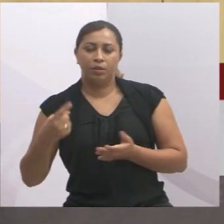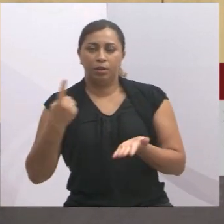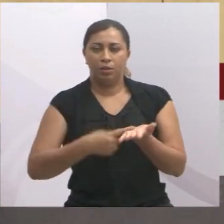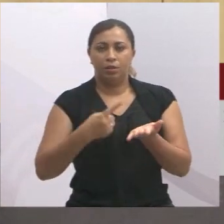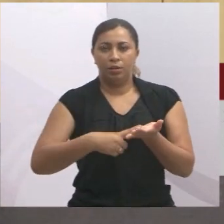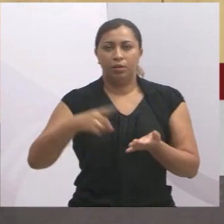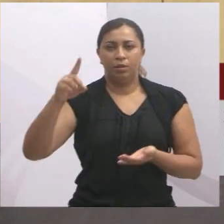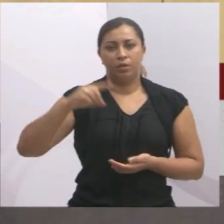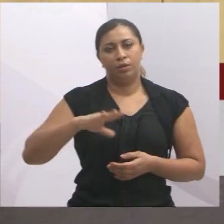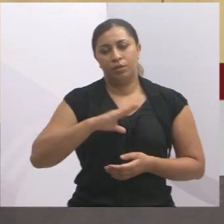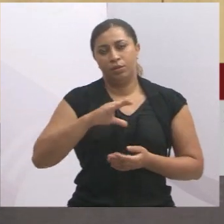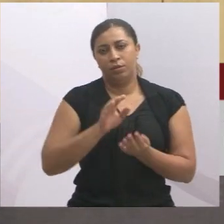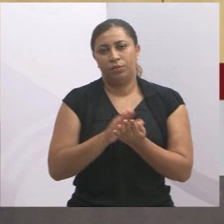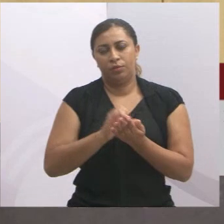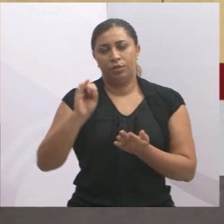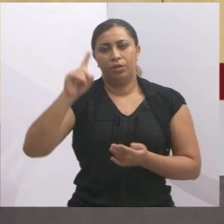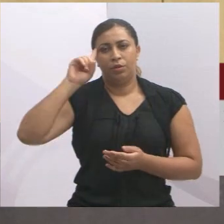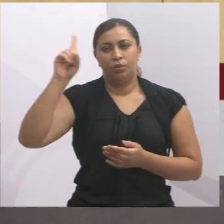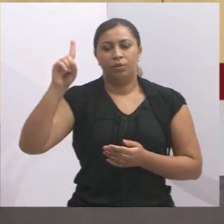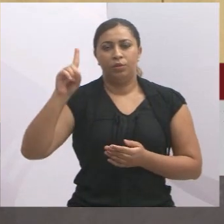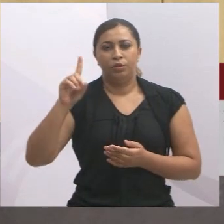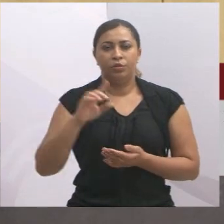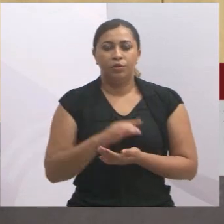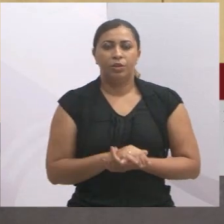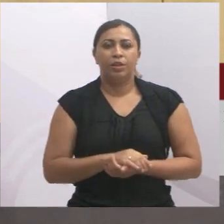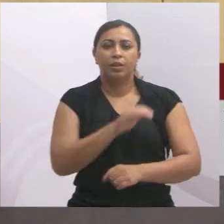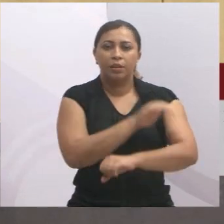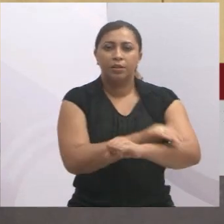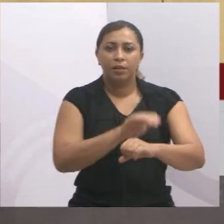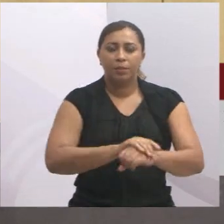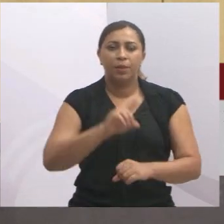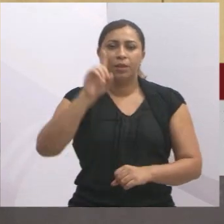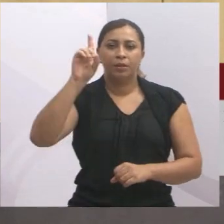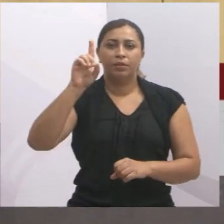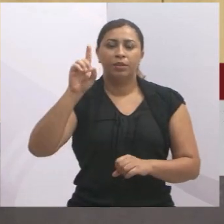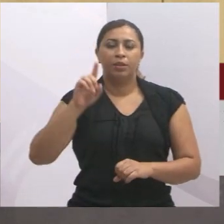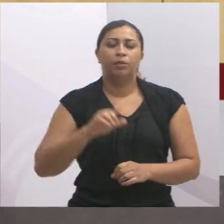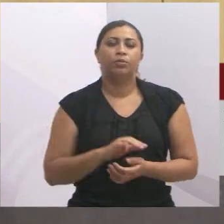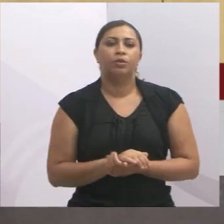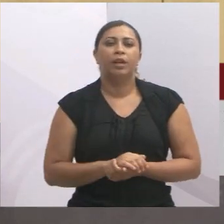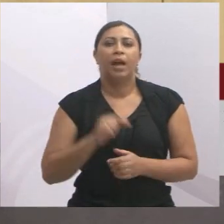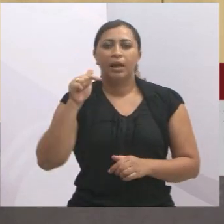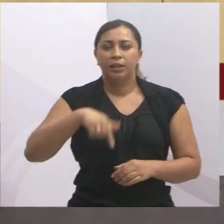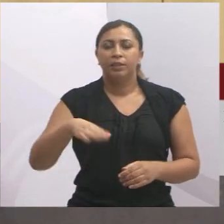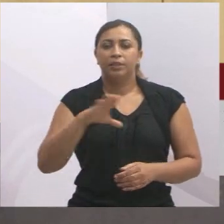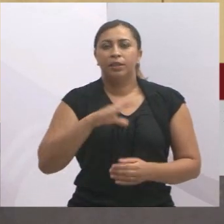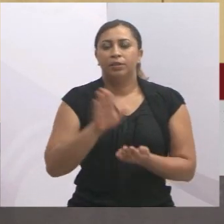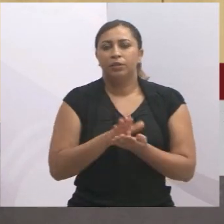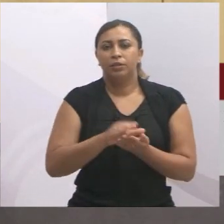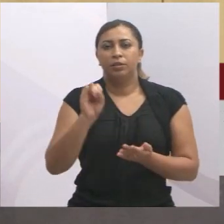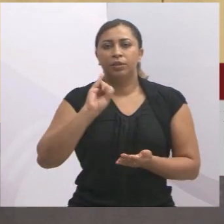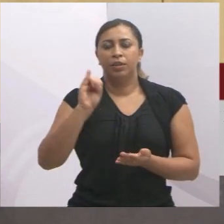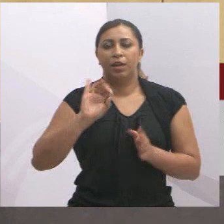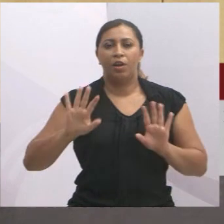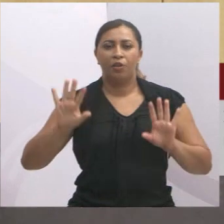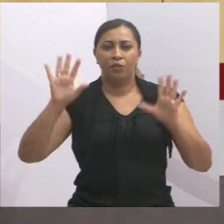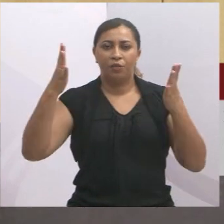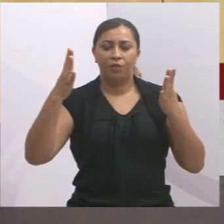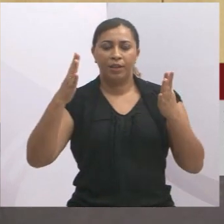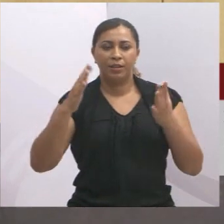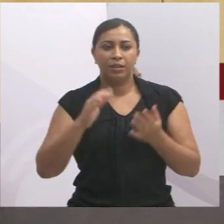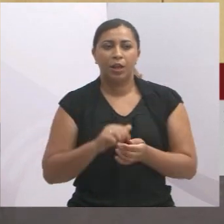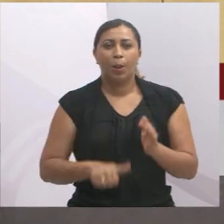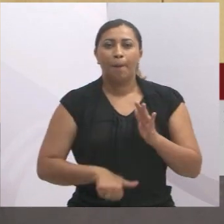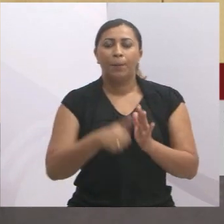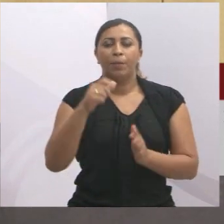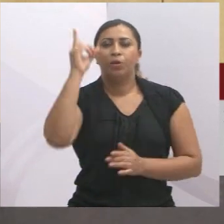oficial da cidade de Jacareí o Dia Municipal da Assembleia de Deus, Ministério de Madureira, em Jacareí, a ser celebrado anualmente